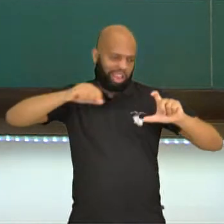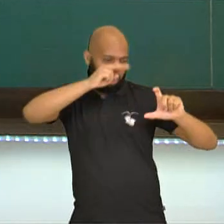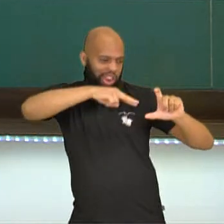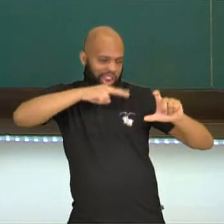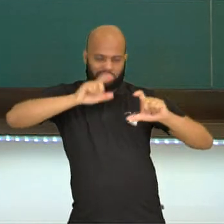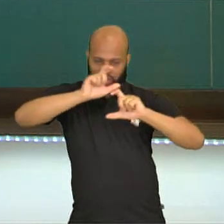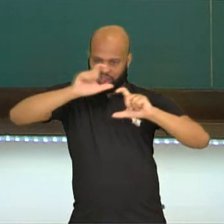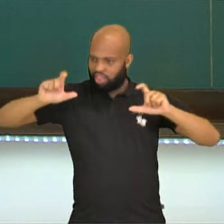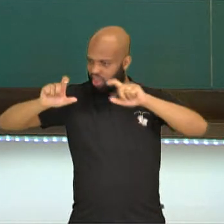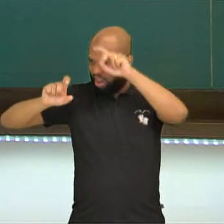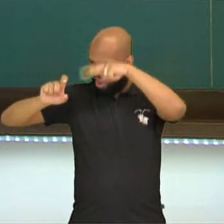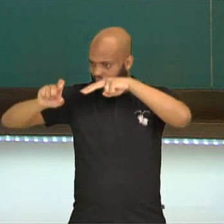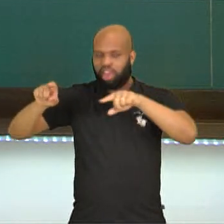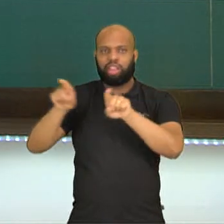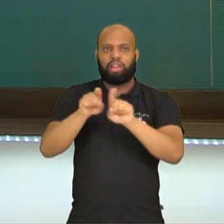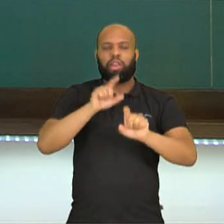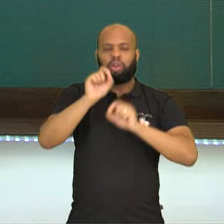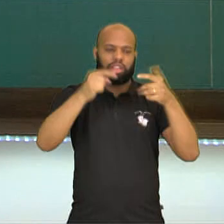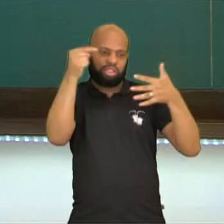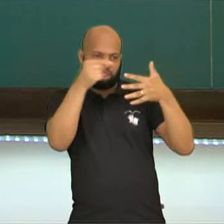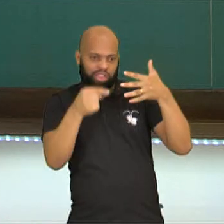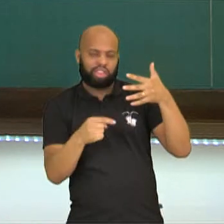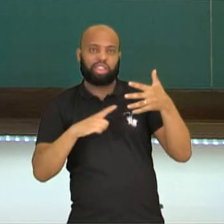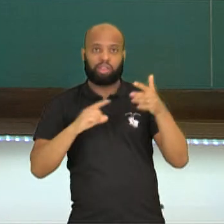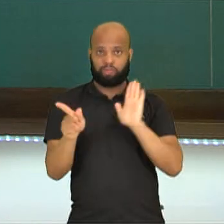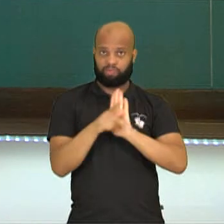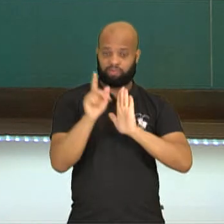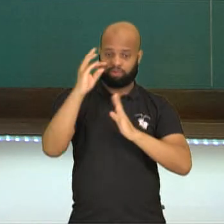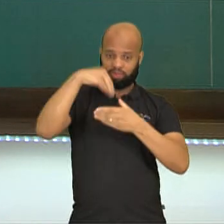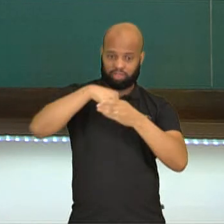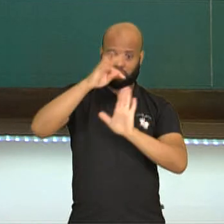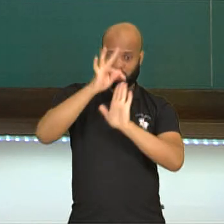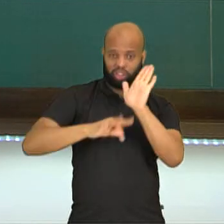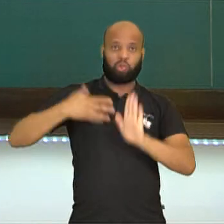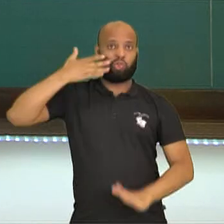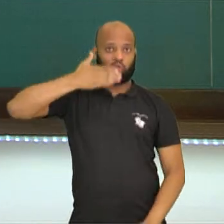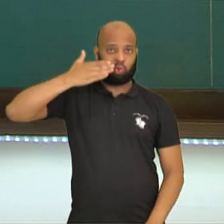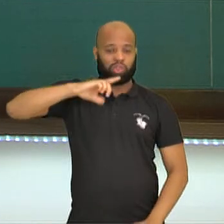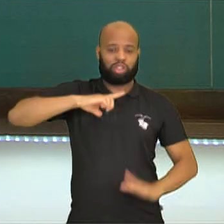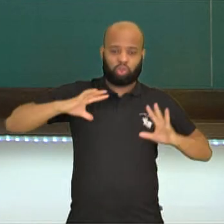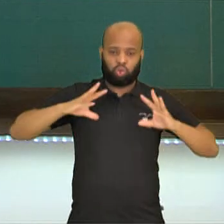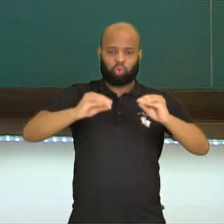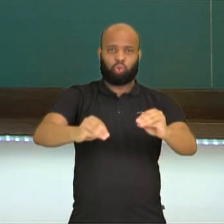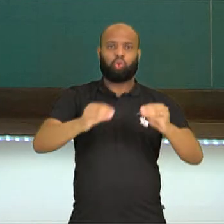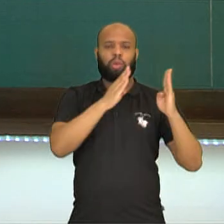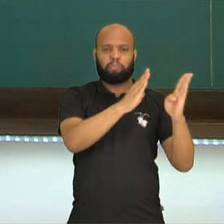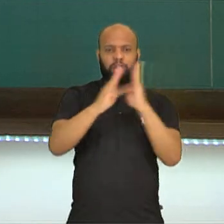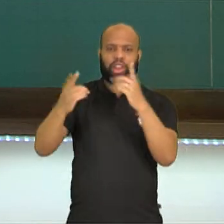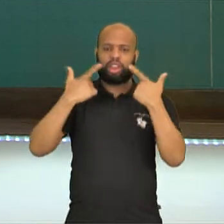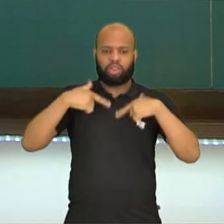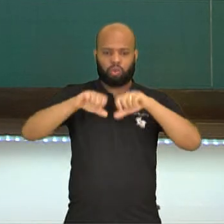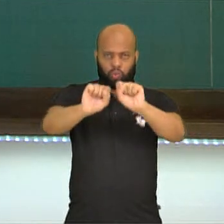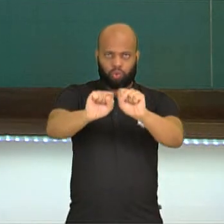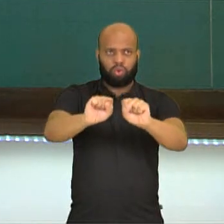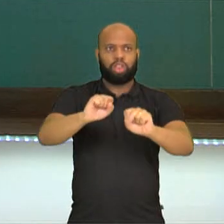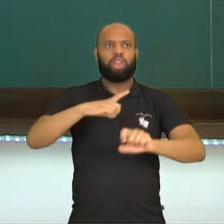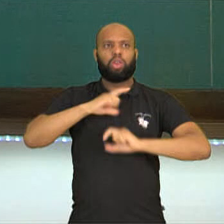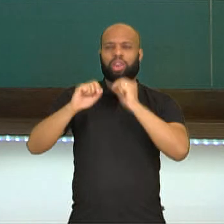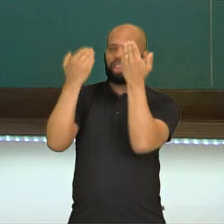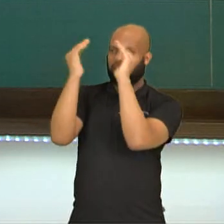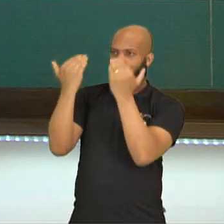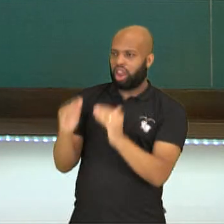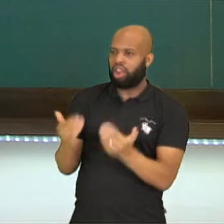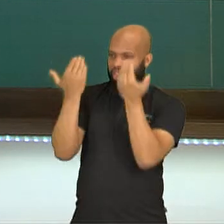de reconhecer os elementos constituintes do discurso e todo o processo linguístico que ali se realiza, os fenômenos